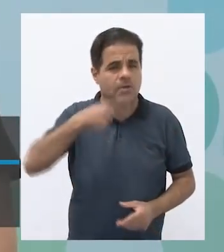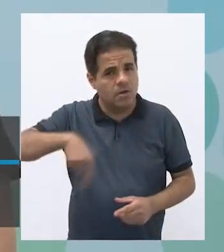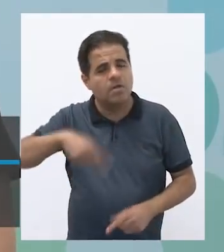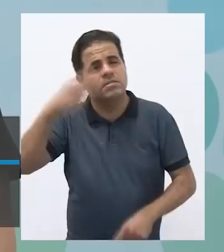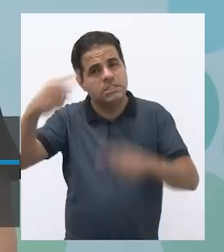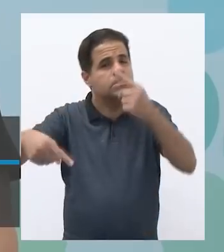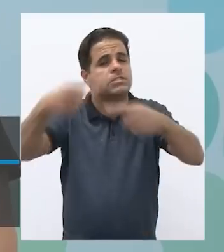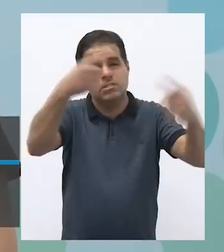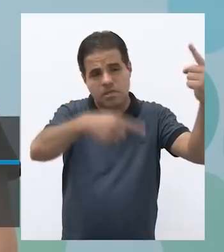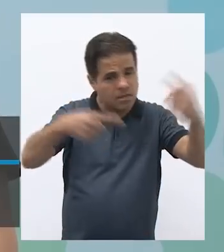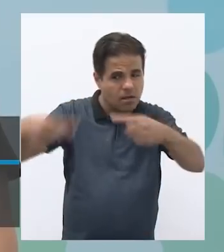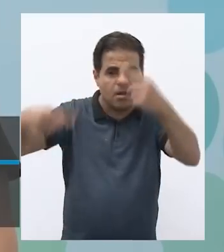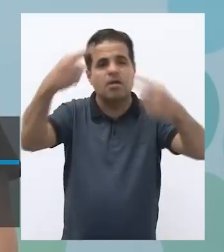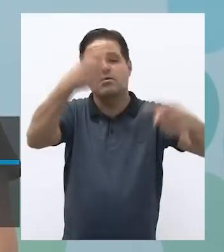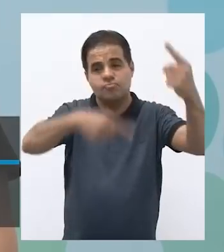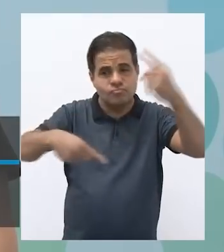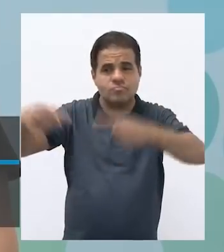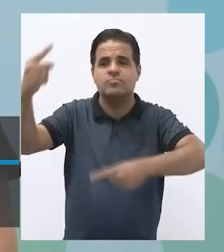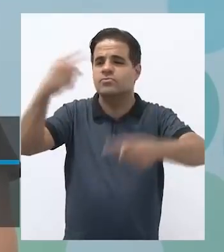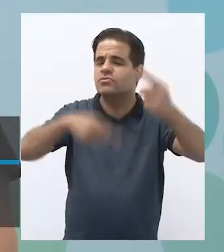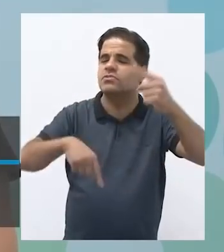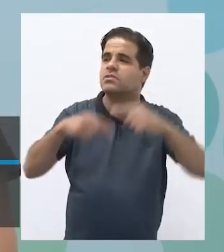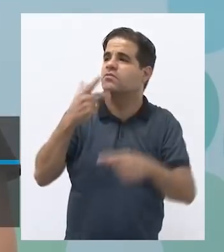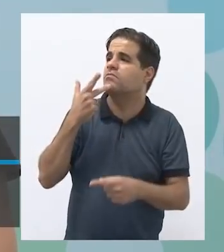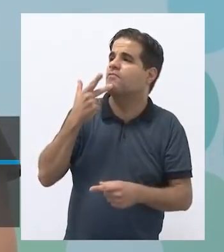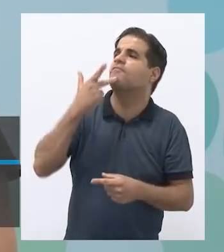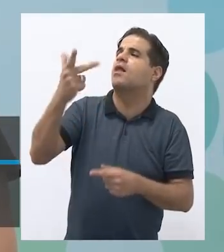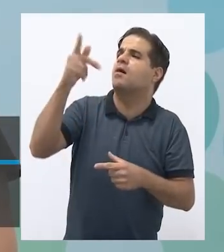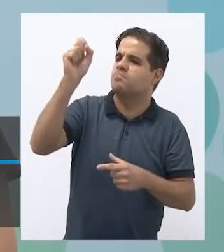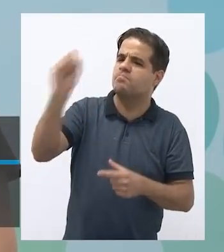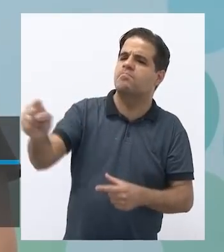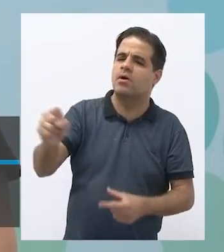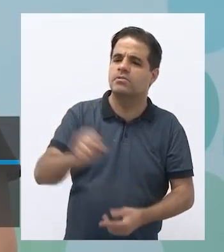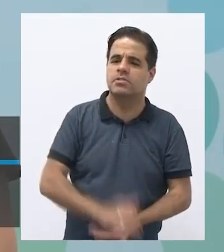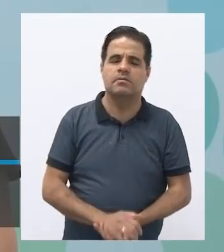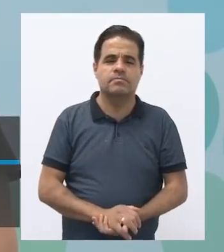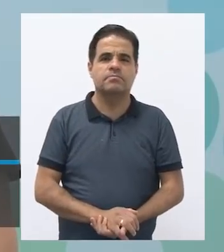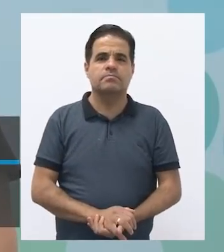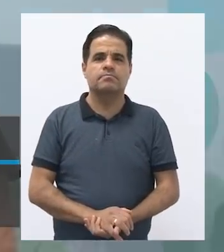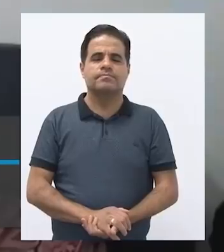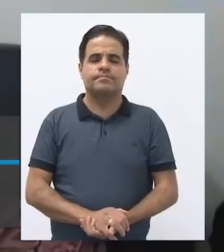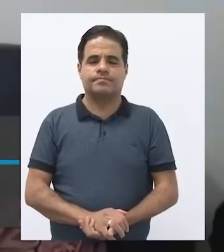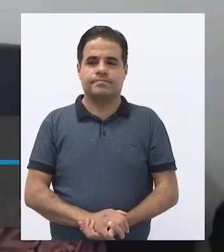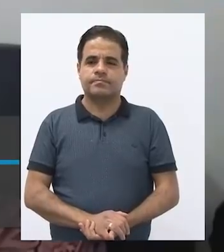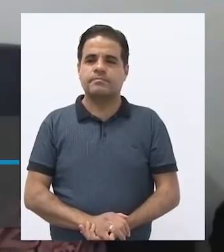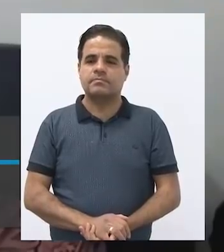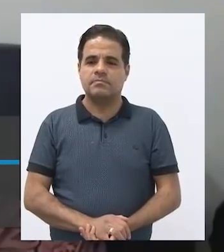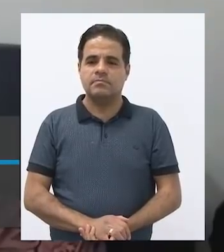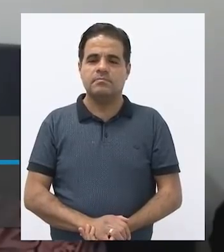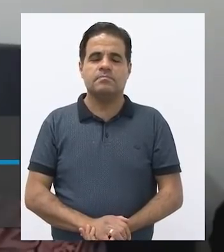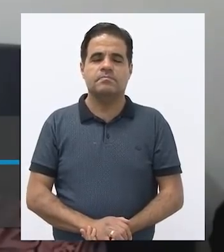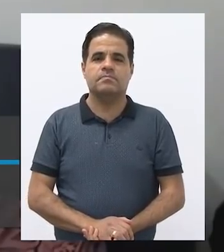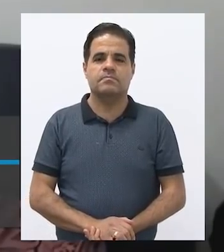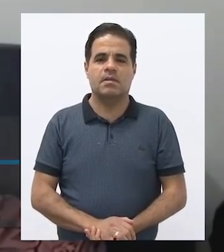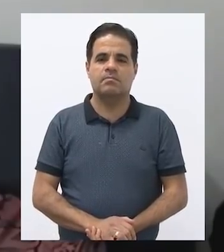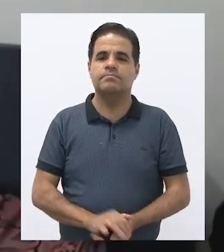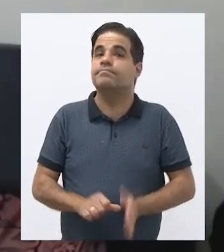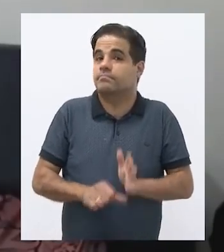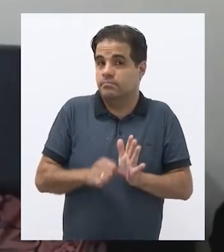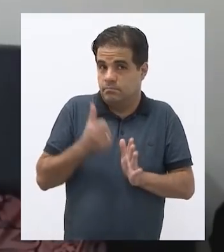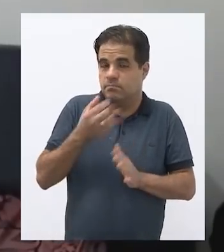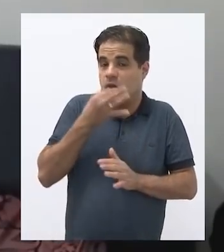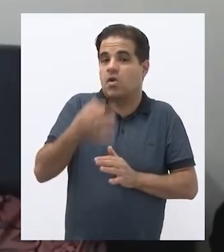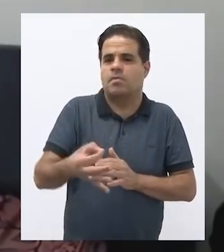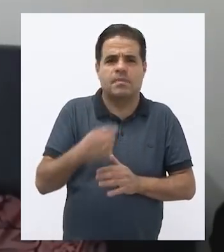discutir. Marcos, sua fala. Vamos lá. Primeiro, até comentar aqui,